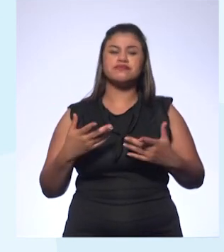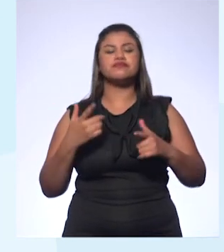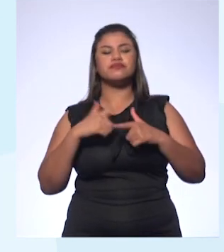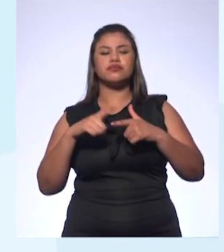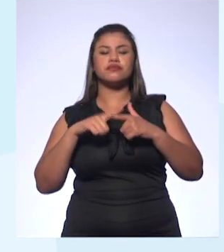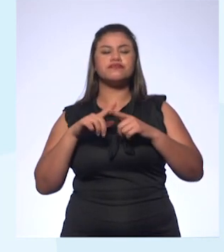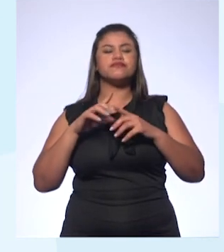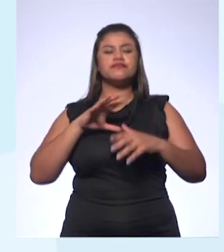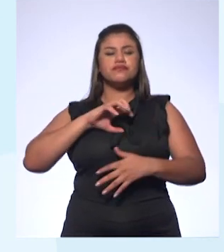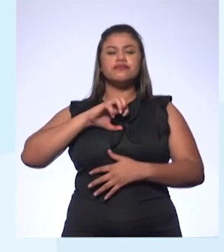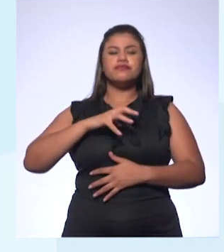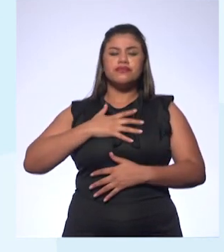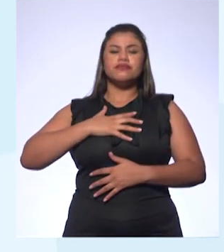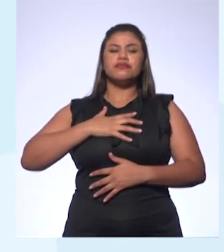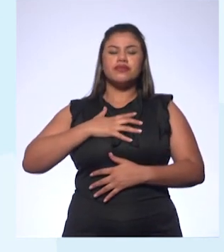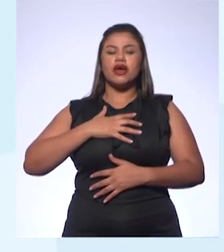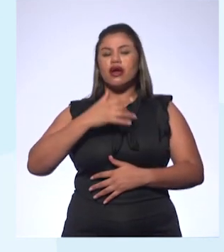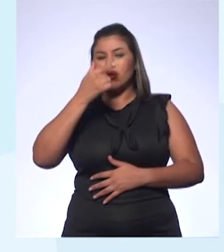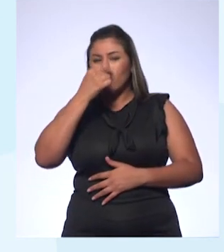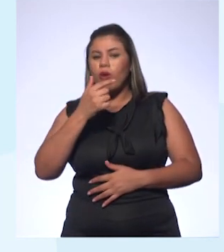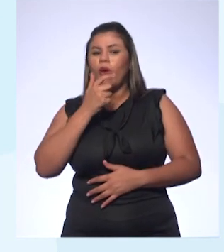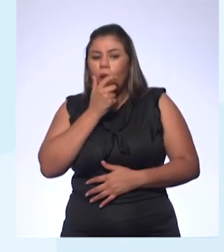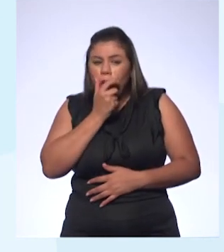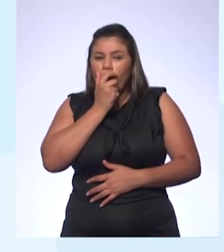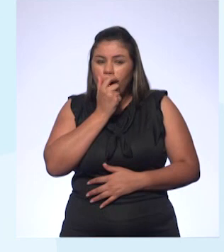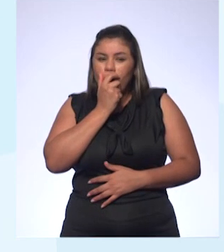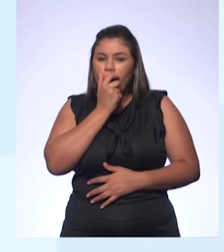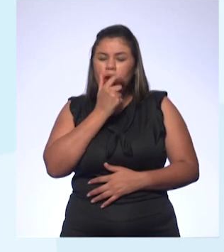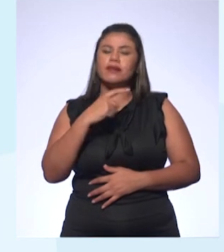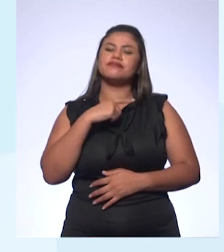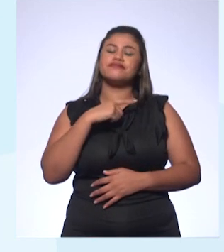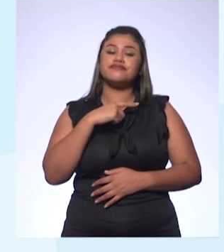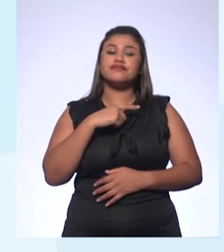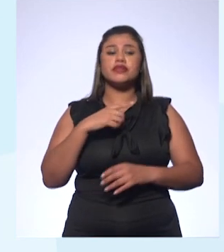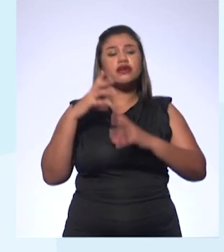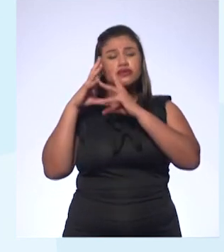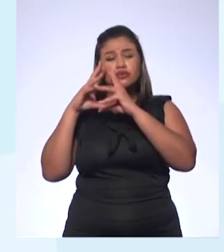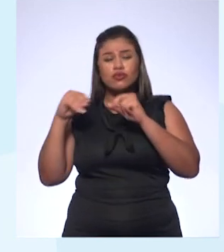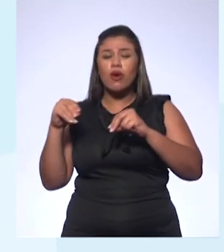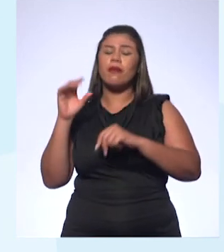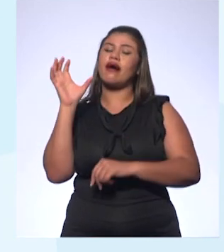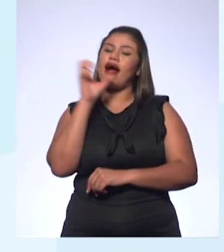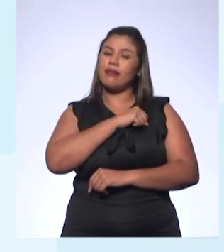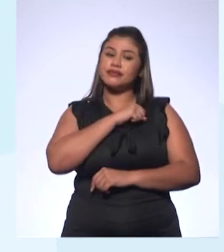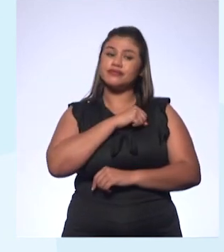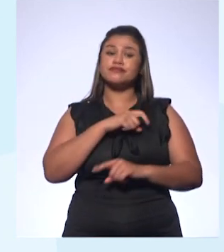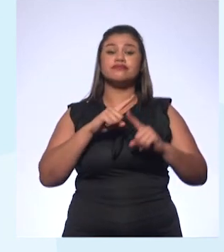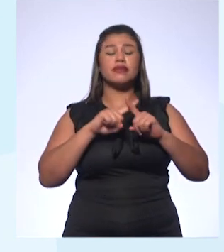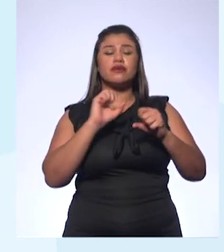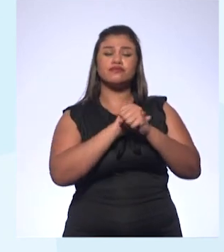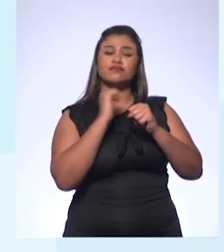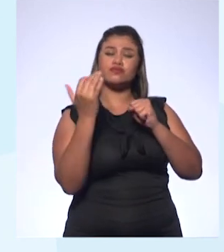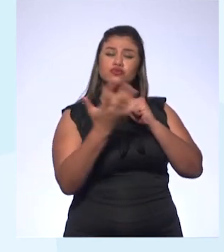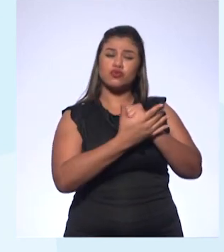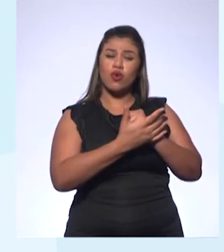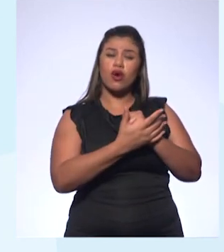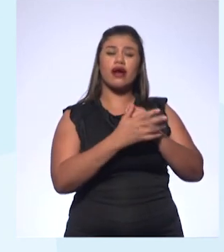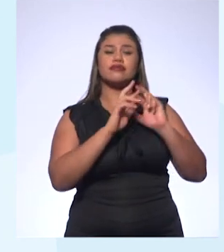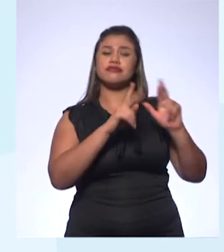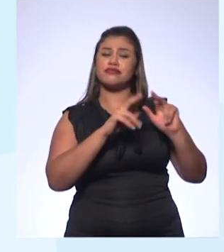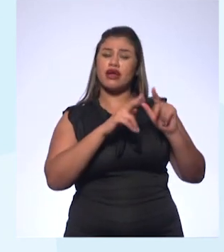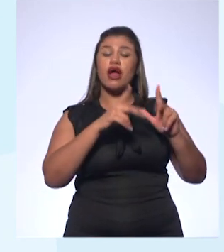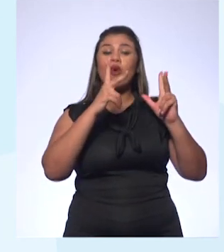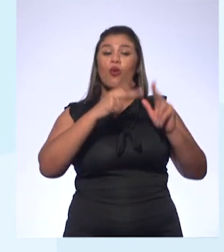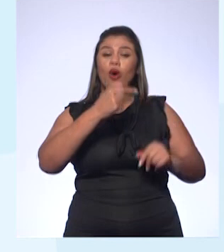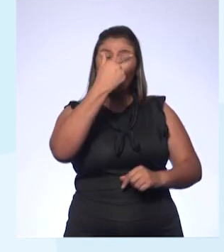respiratórios discretos, como espirro e tosse. O resfriado desaparece mais rapidamente. Já a Covid-19 é como se fosse uma